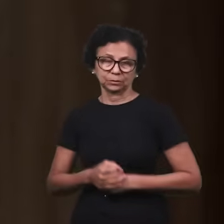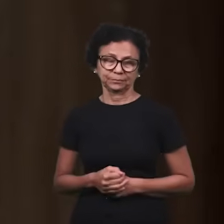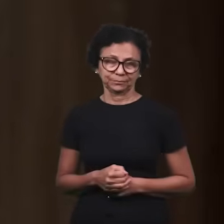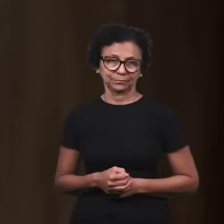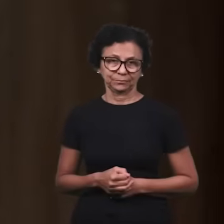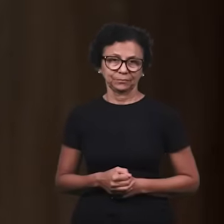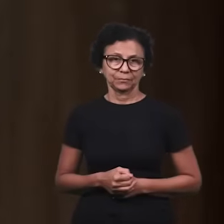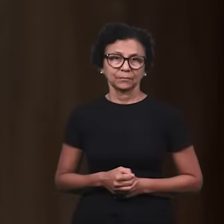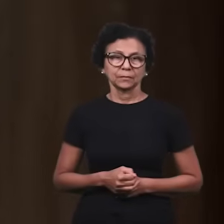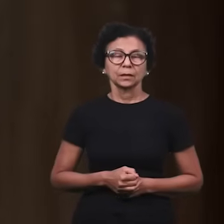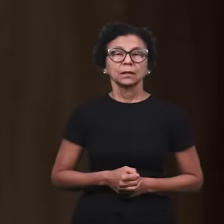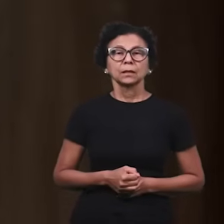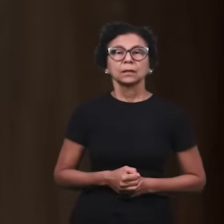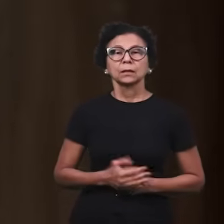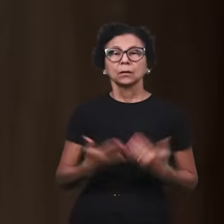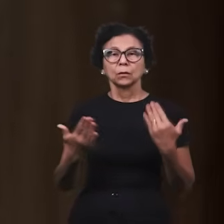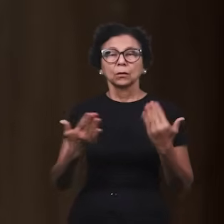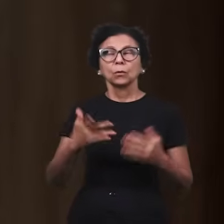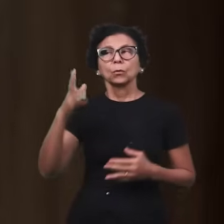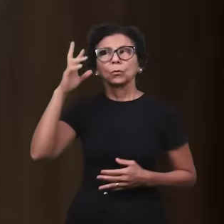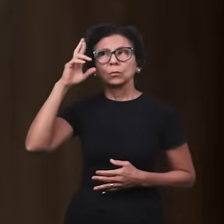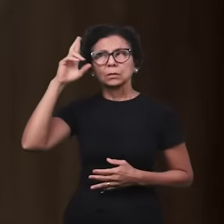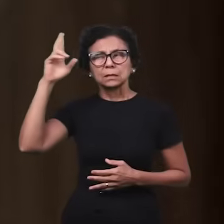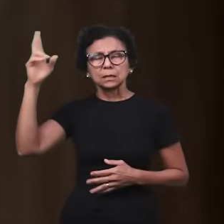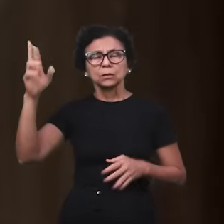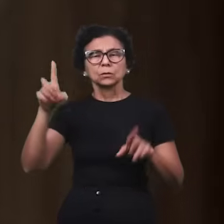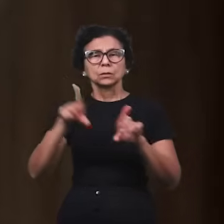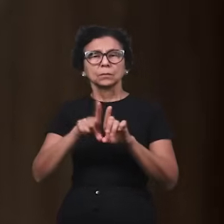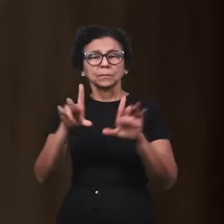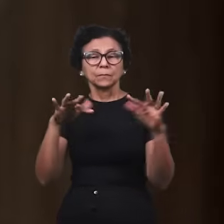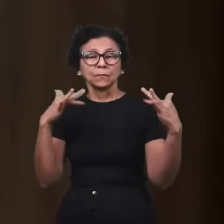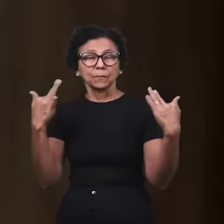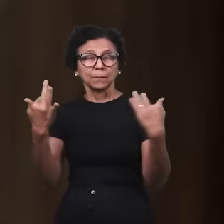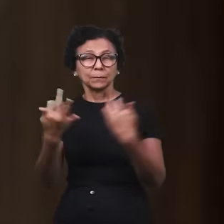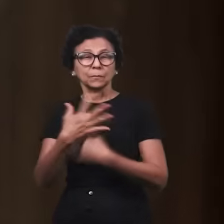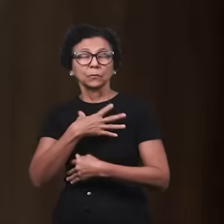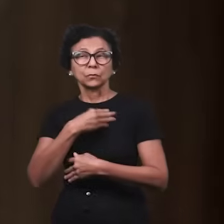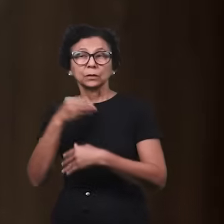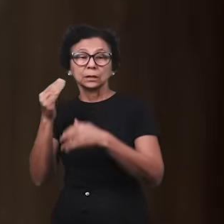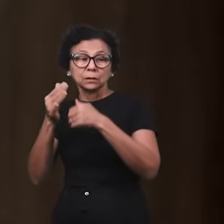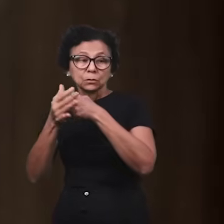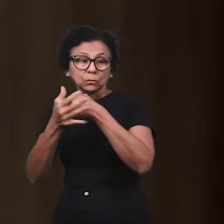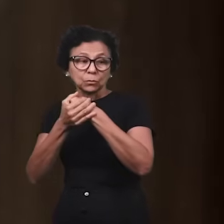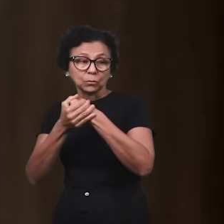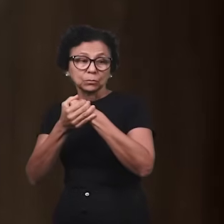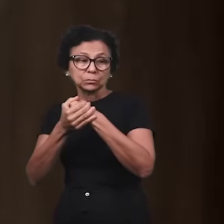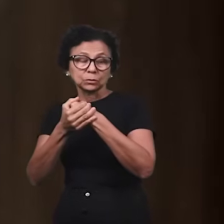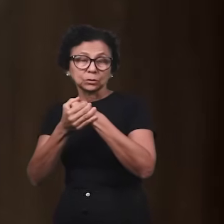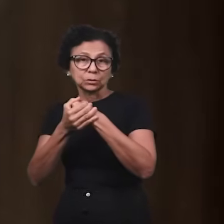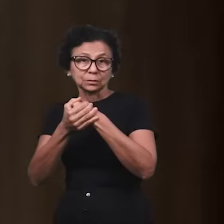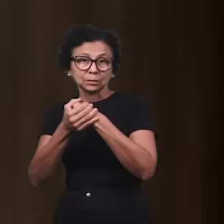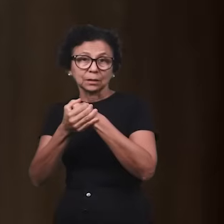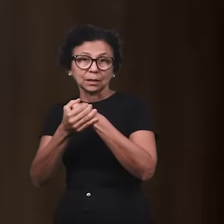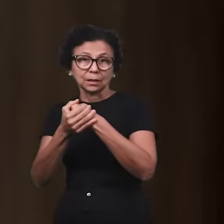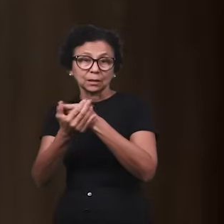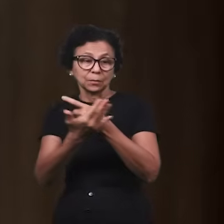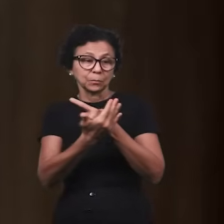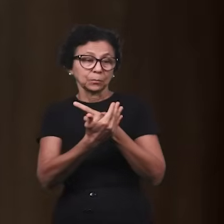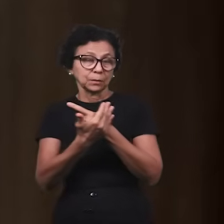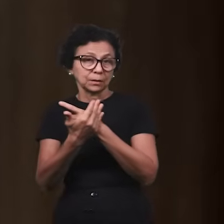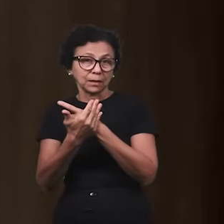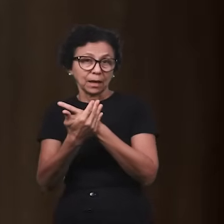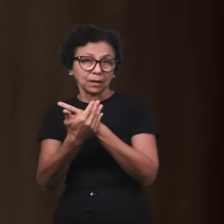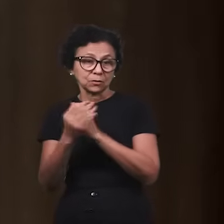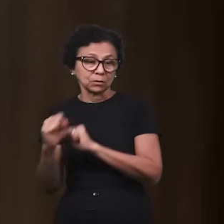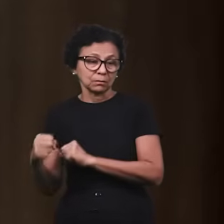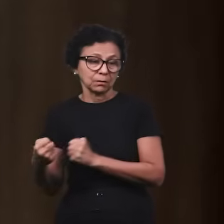Senhor esconde as famílias. O Senhor esconde os nossos filhos. E hoje nós vemos um mundo que está